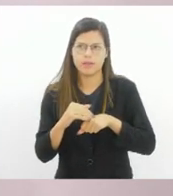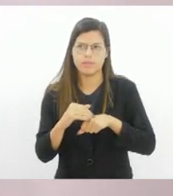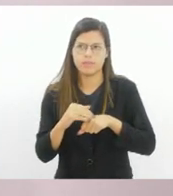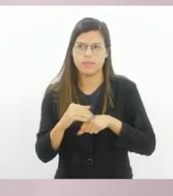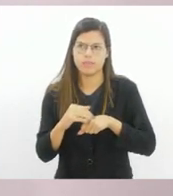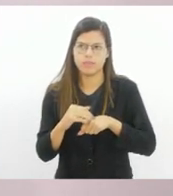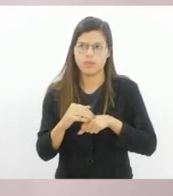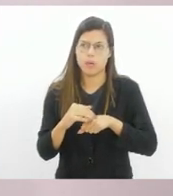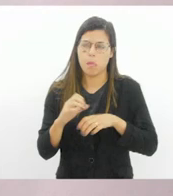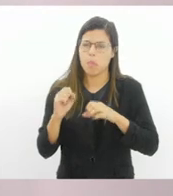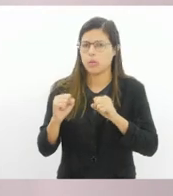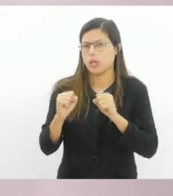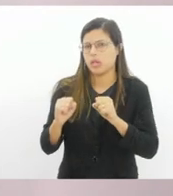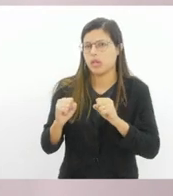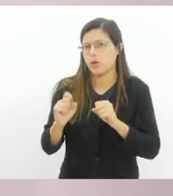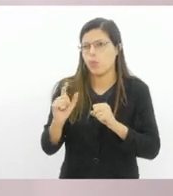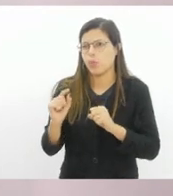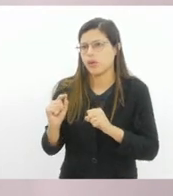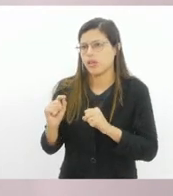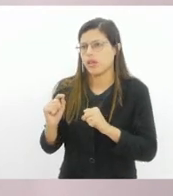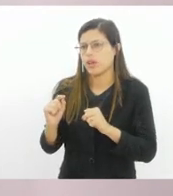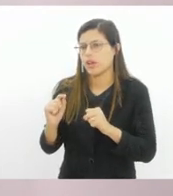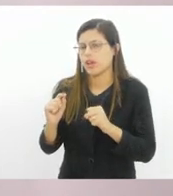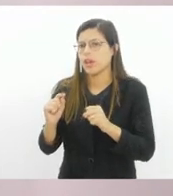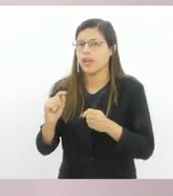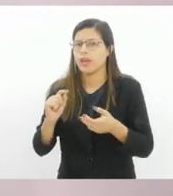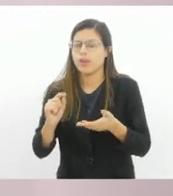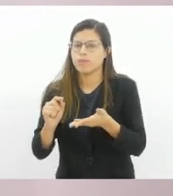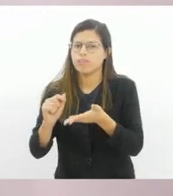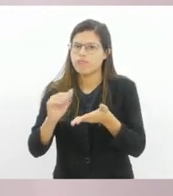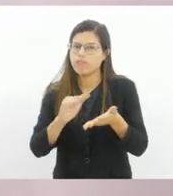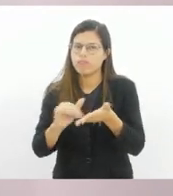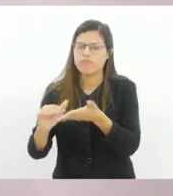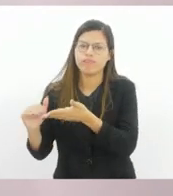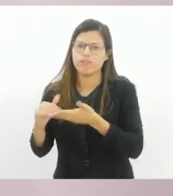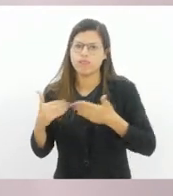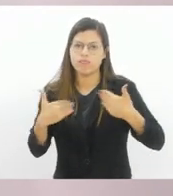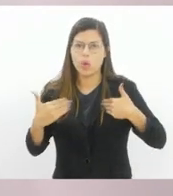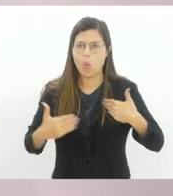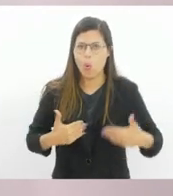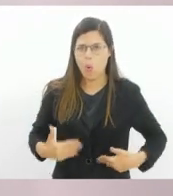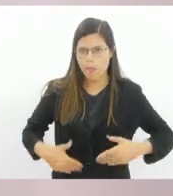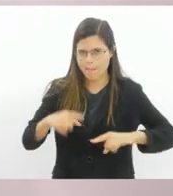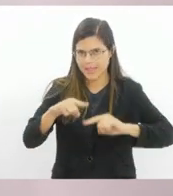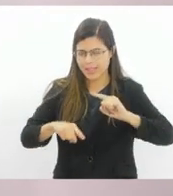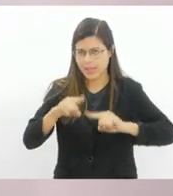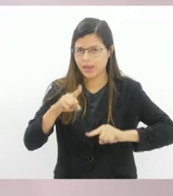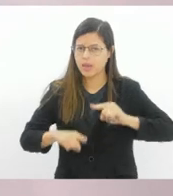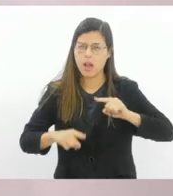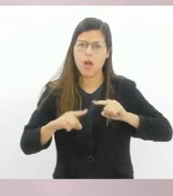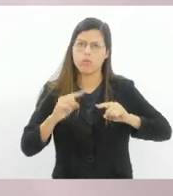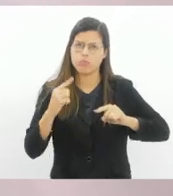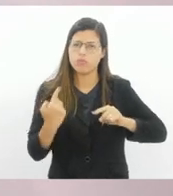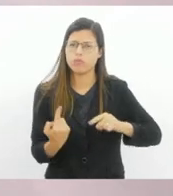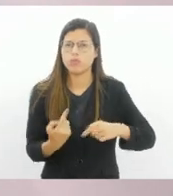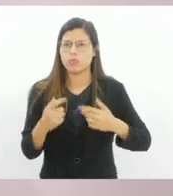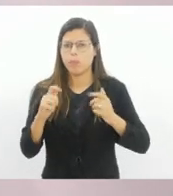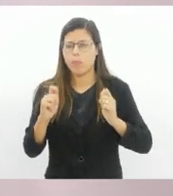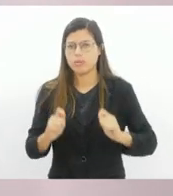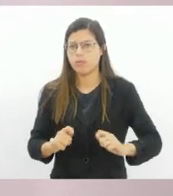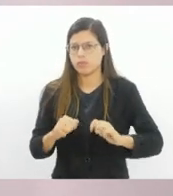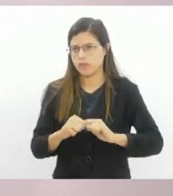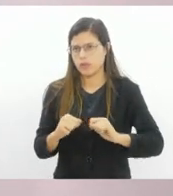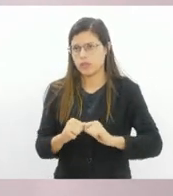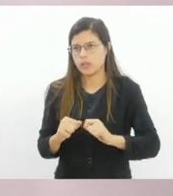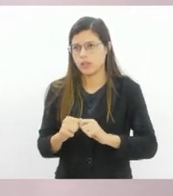ali naquele momento alguma coisa em termos de vestígios, né, que a gente possa fazer isso de maneira mais eficiente. Porque, por